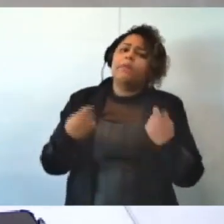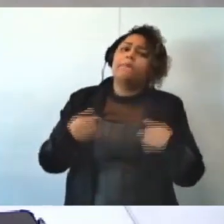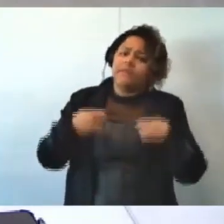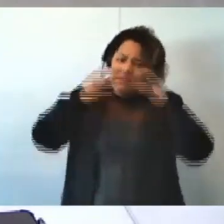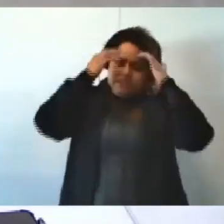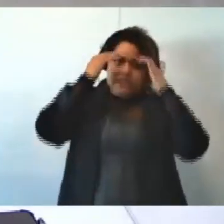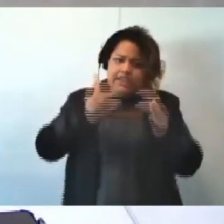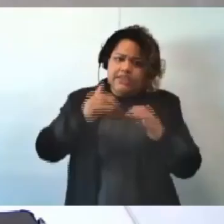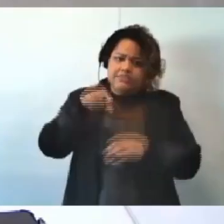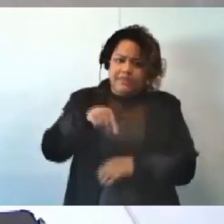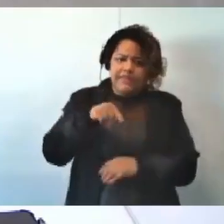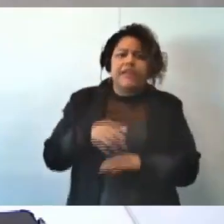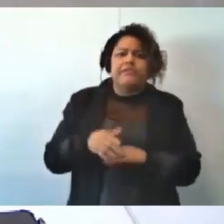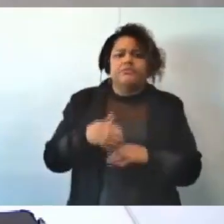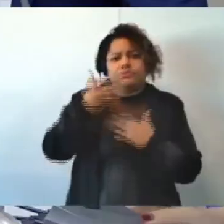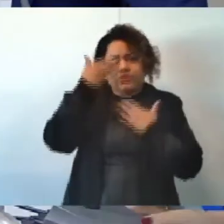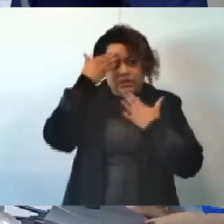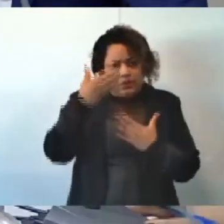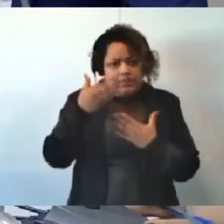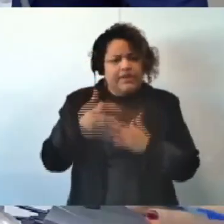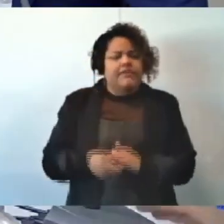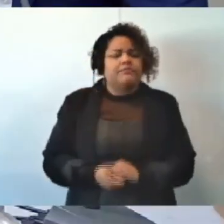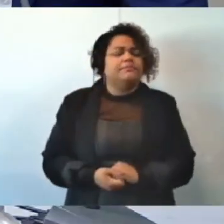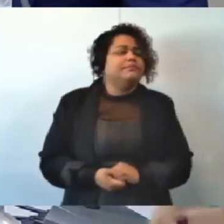Obrigada. Obrigado, Leila.